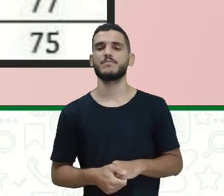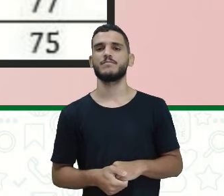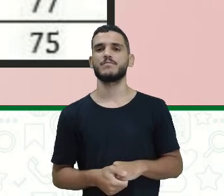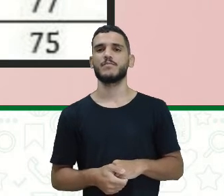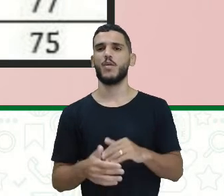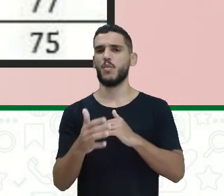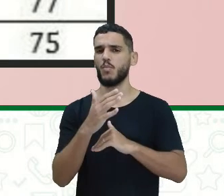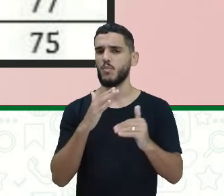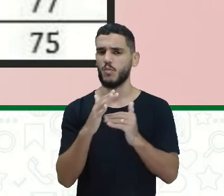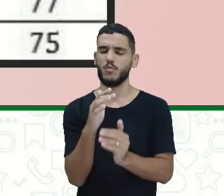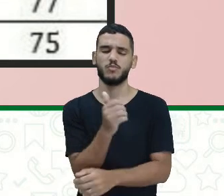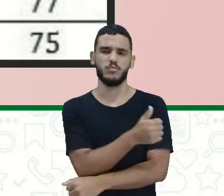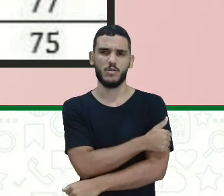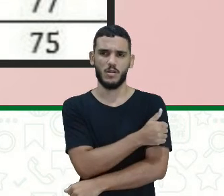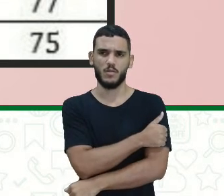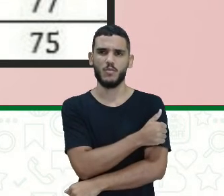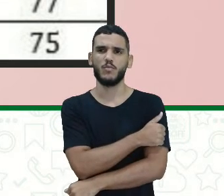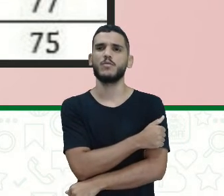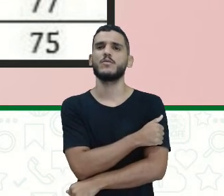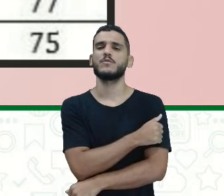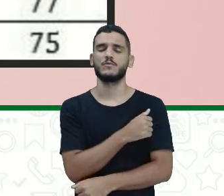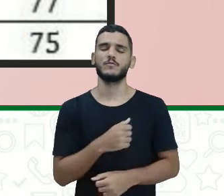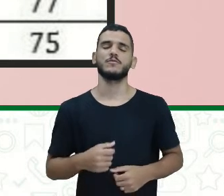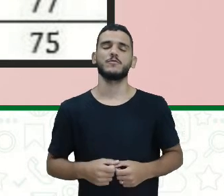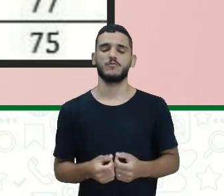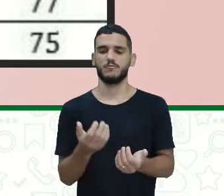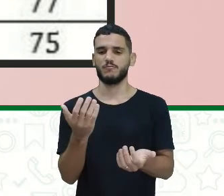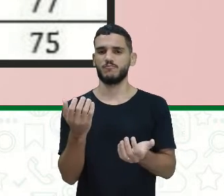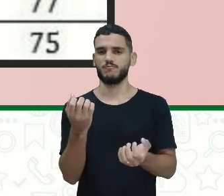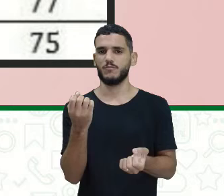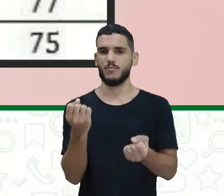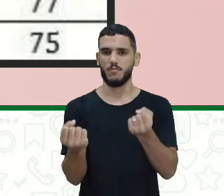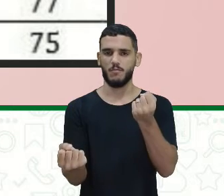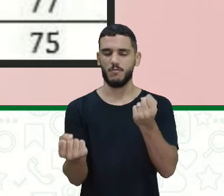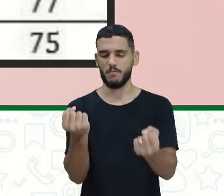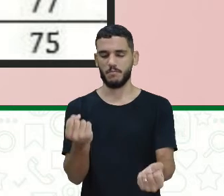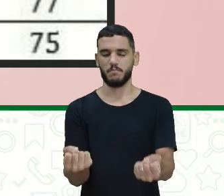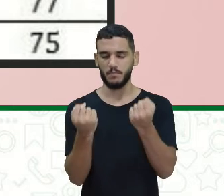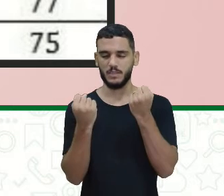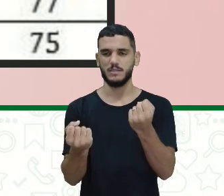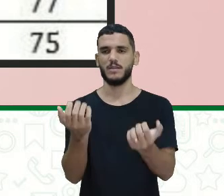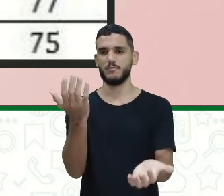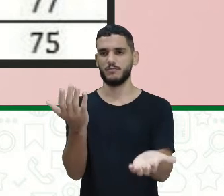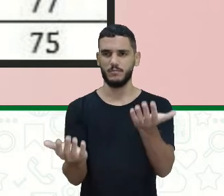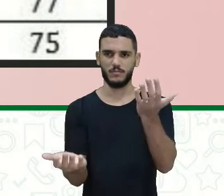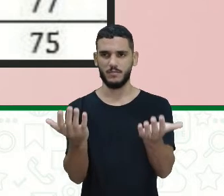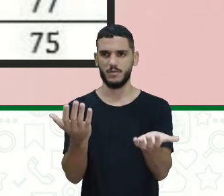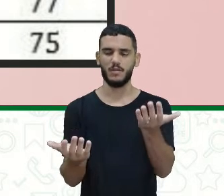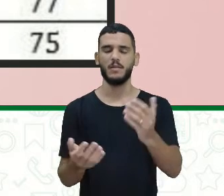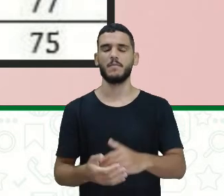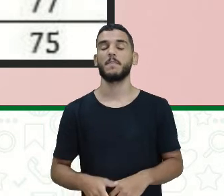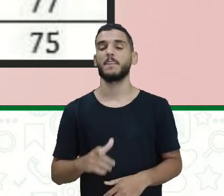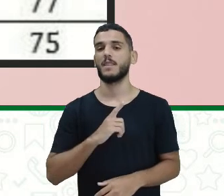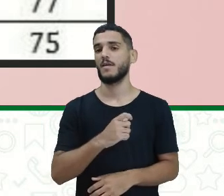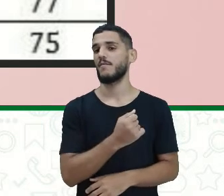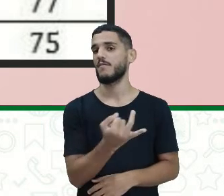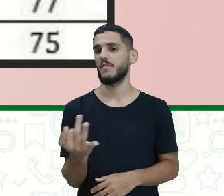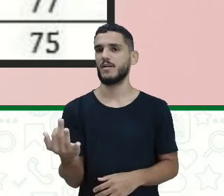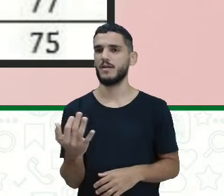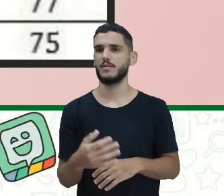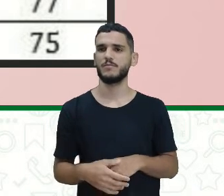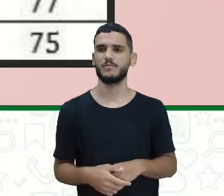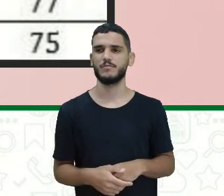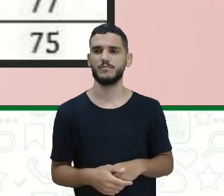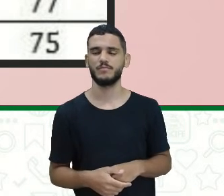os alunos foram pesados, né? E aí eu tenho vários, né? Então, vamos ver agora